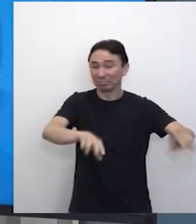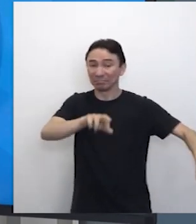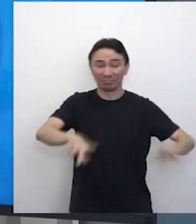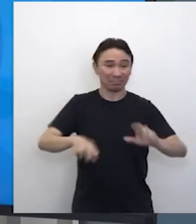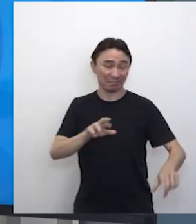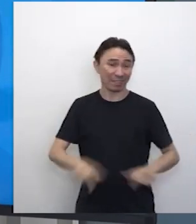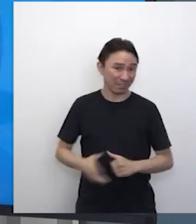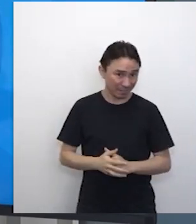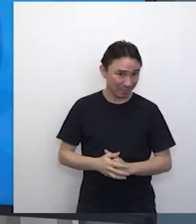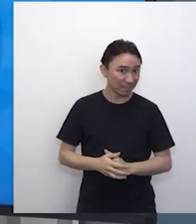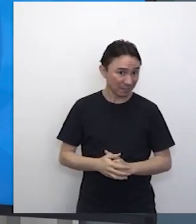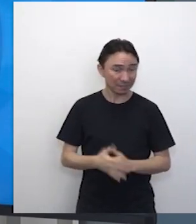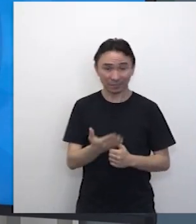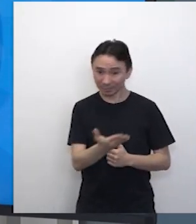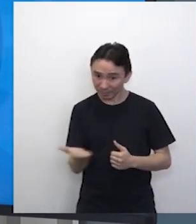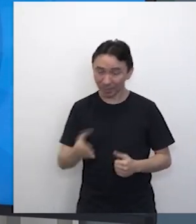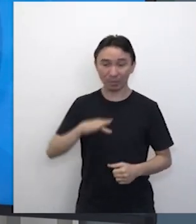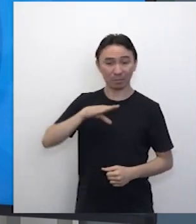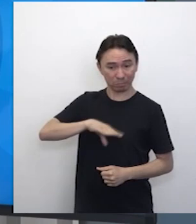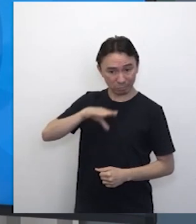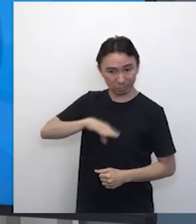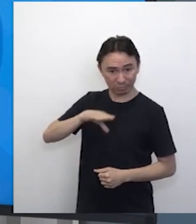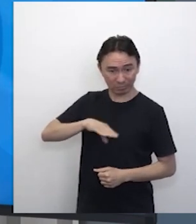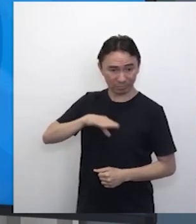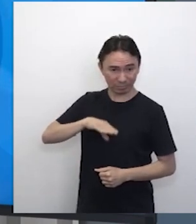pelo seu tio, pelo seu vizinho, e o português de um,